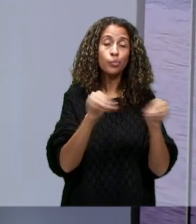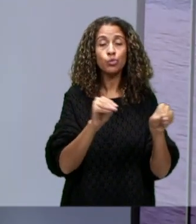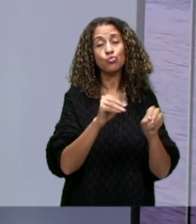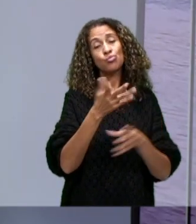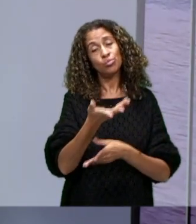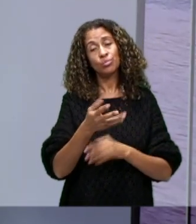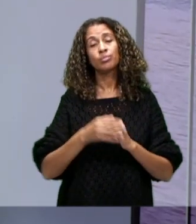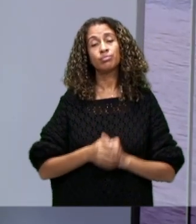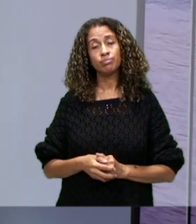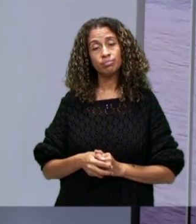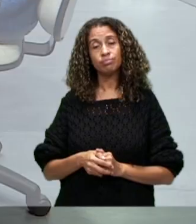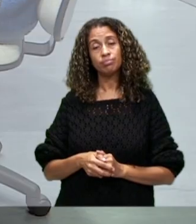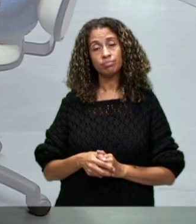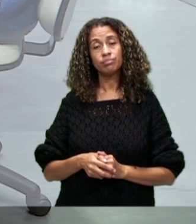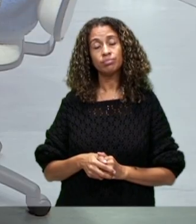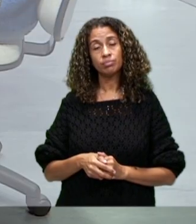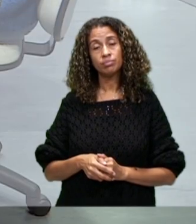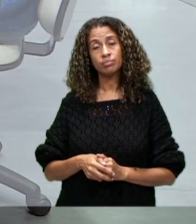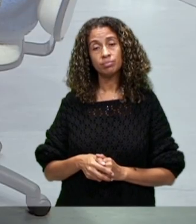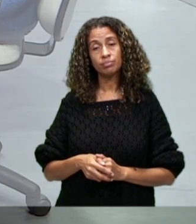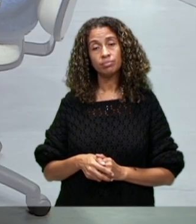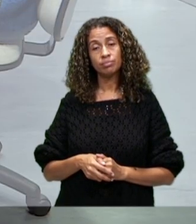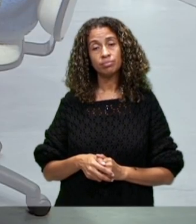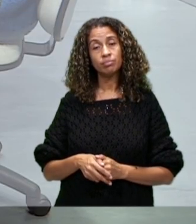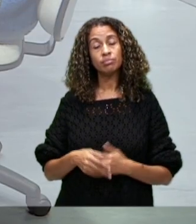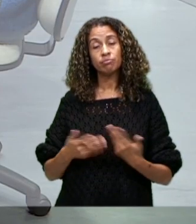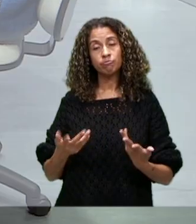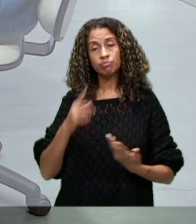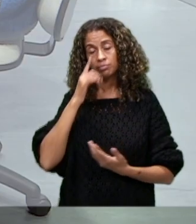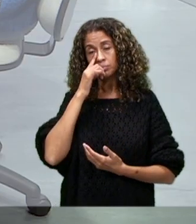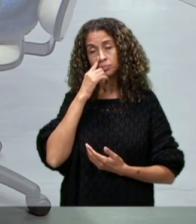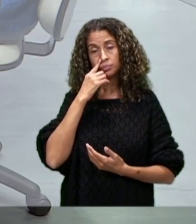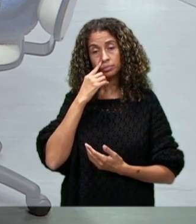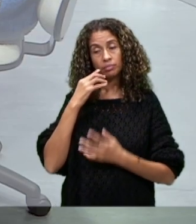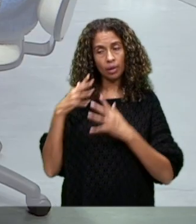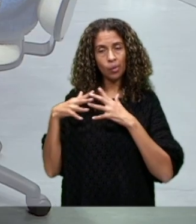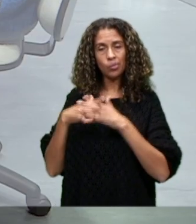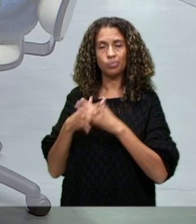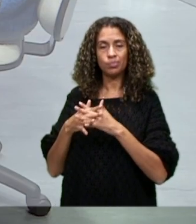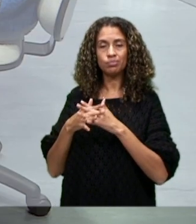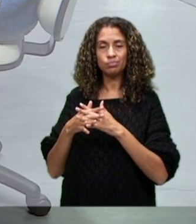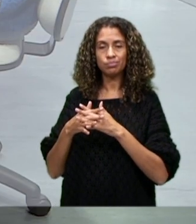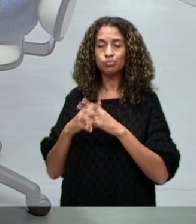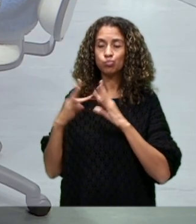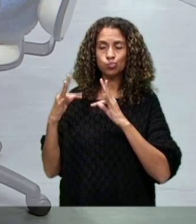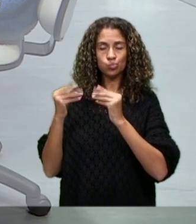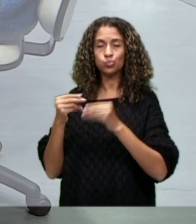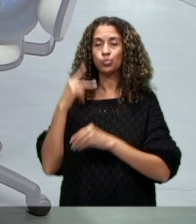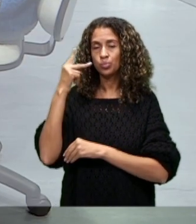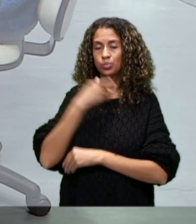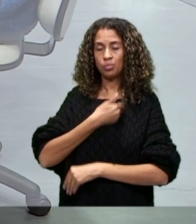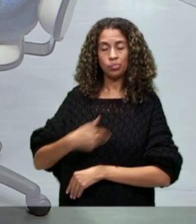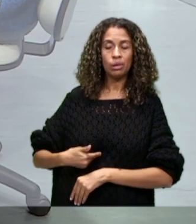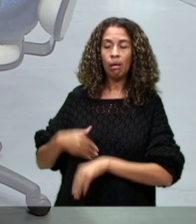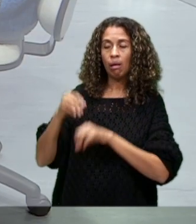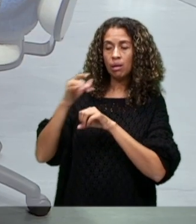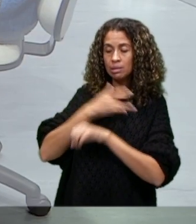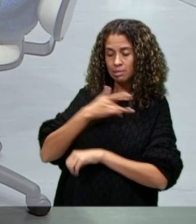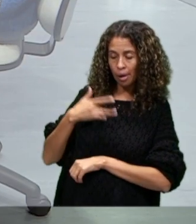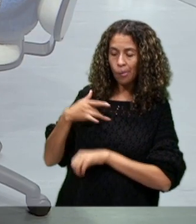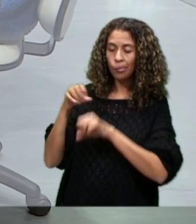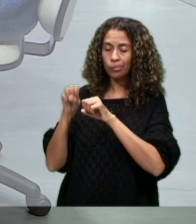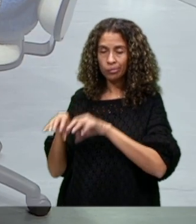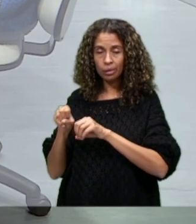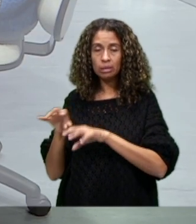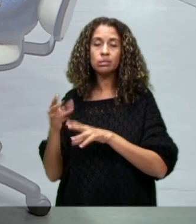toda. Então, e aí é complexo, né? Porque tudo é política pública, né? Saúde, educação, resíduo, meio